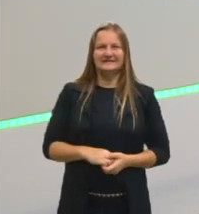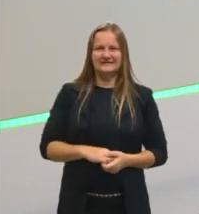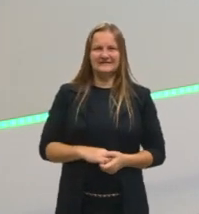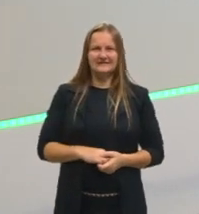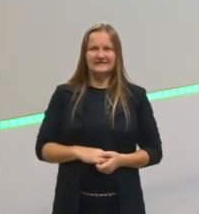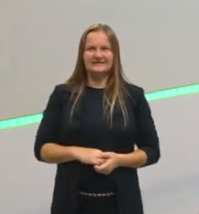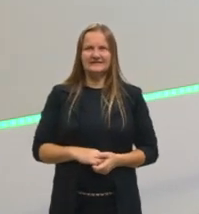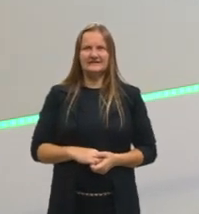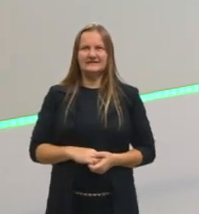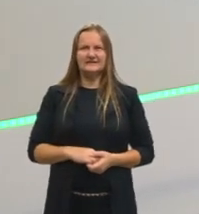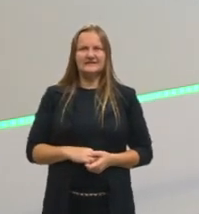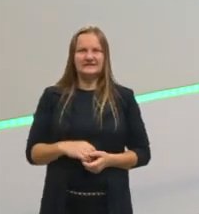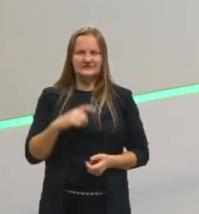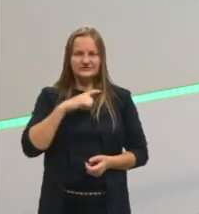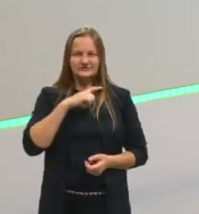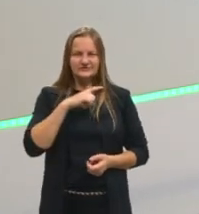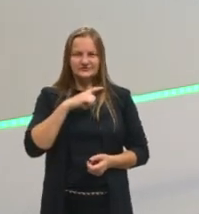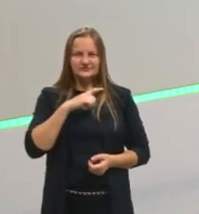jogar